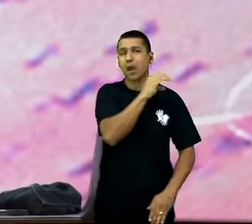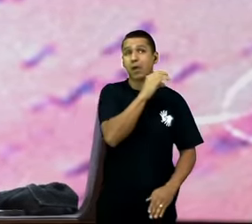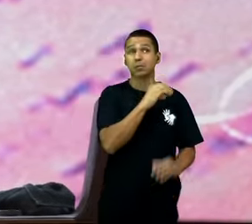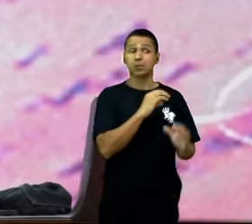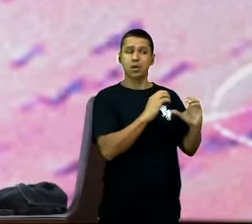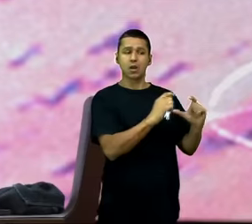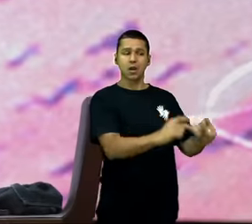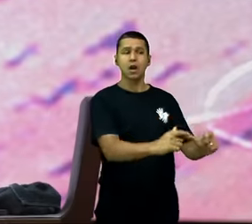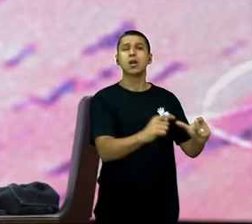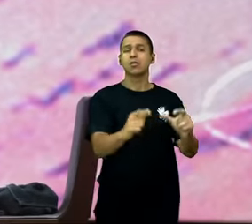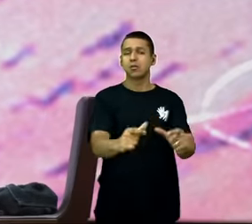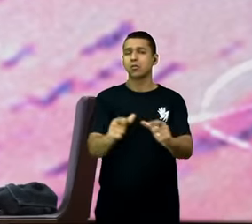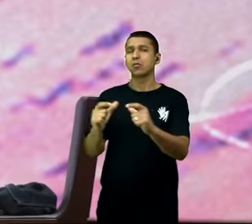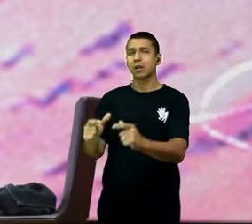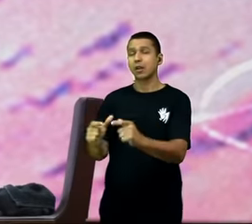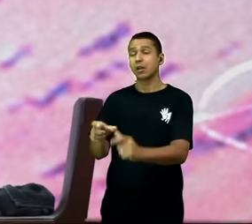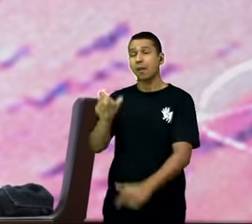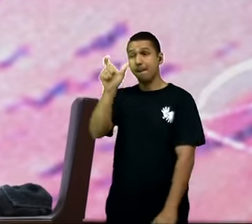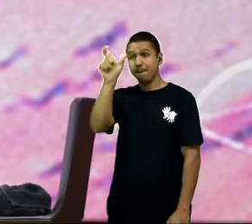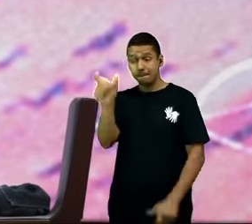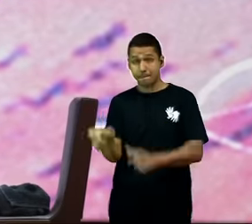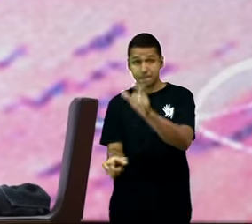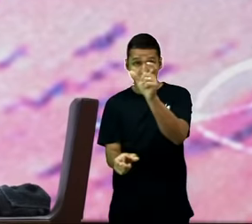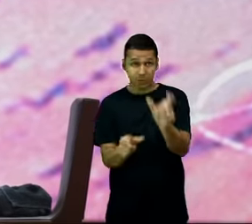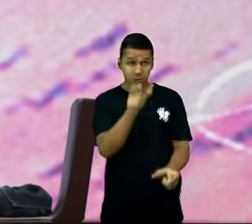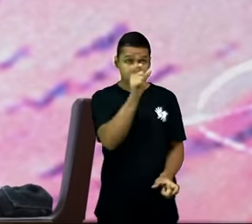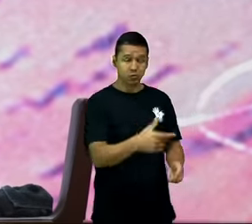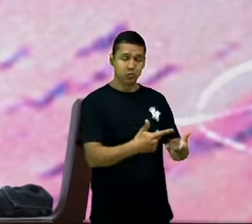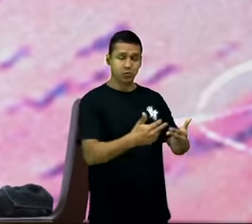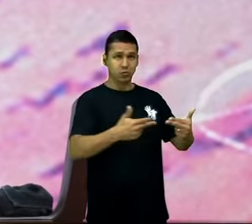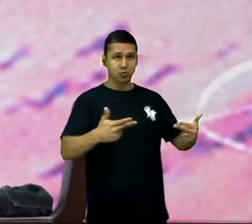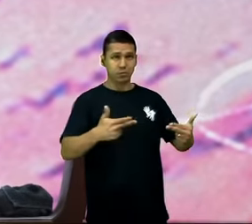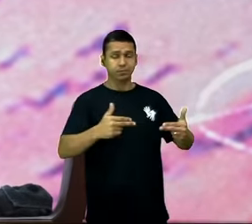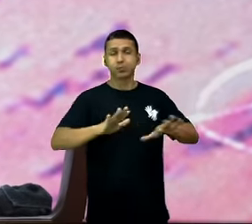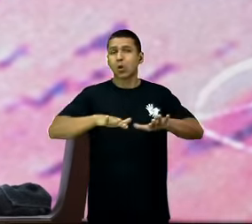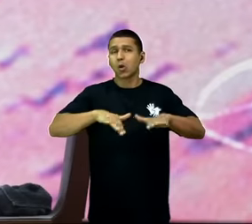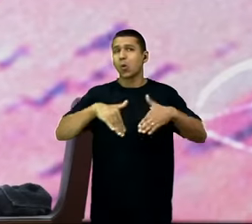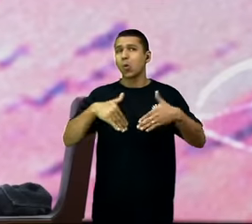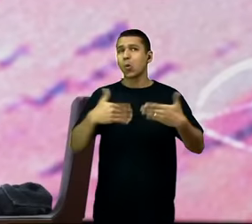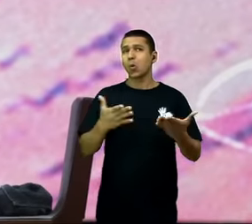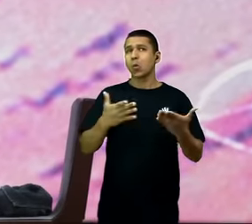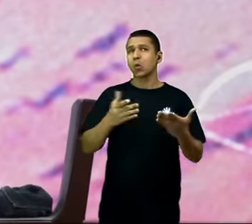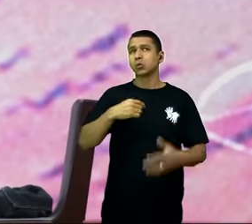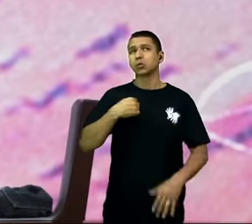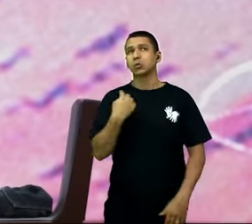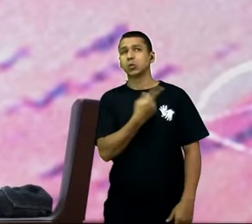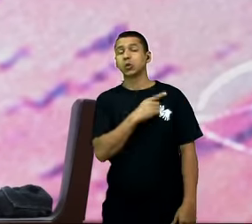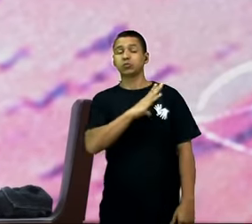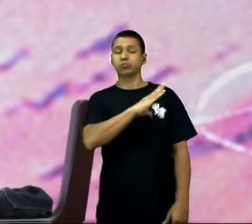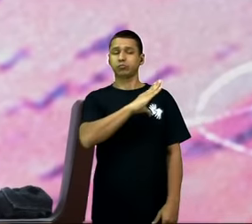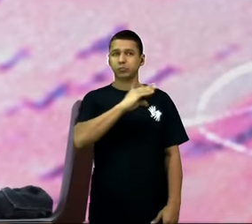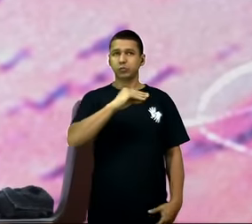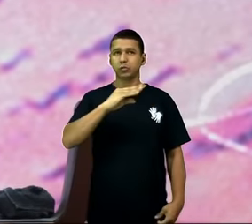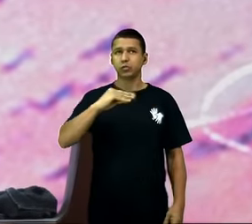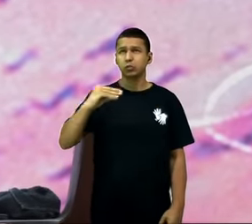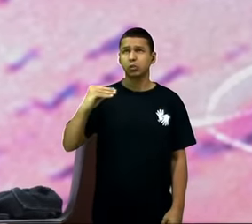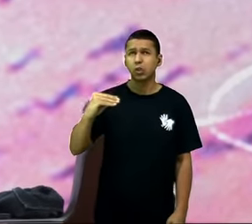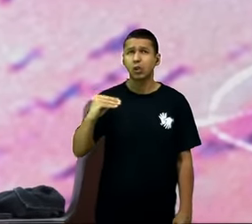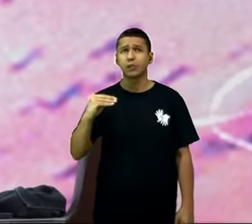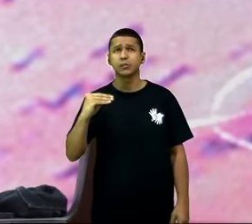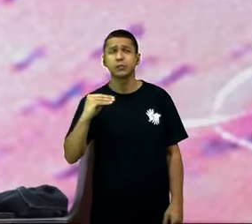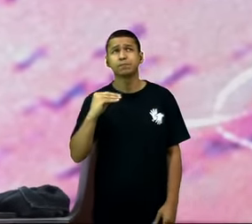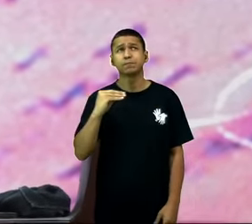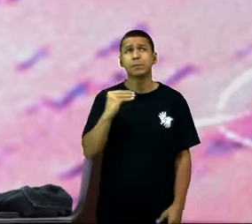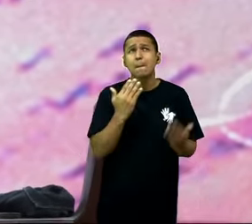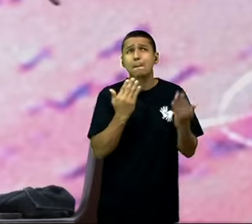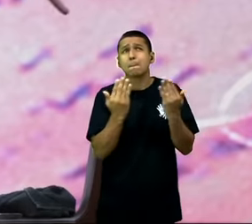lugares, pessoas e coisas. Quando a gente é novo, né? Tem muita gente nova aqui que sabe o que eu estou falando, está entendendo. A gente parece que fica